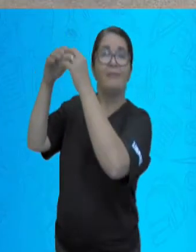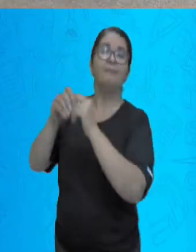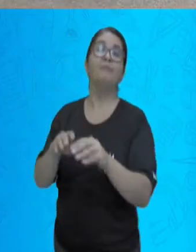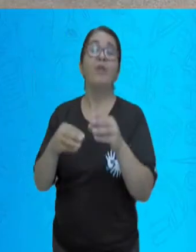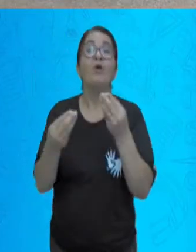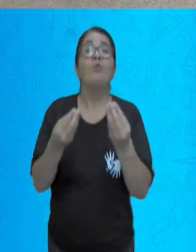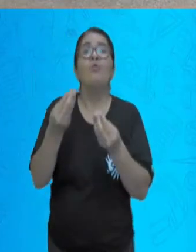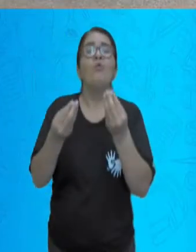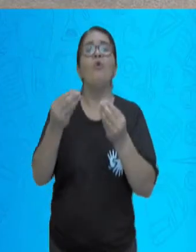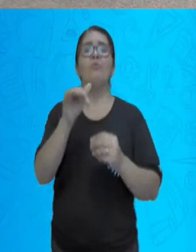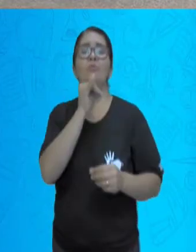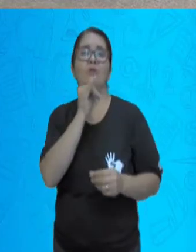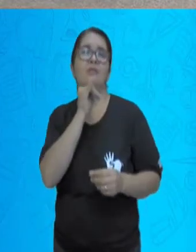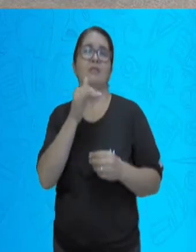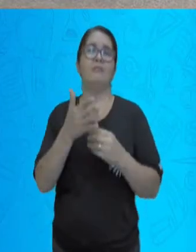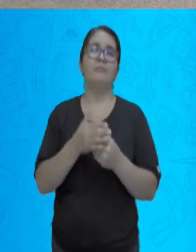exemplo,